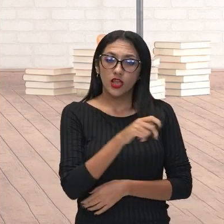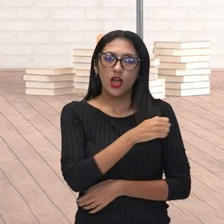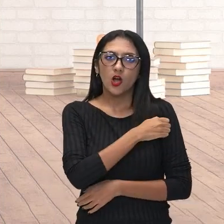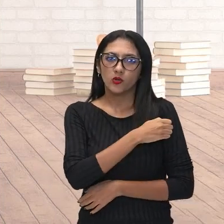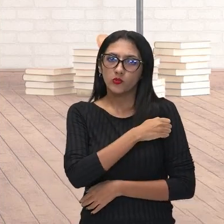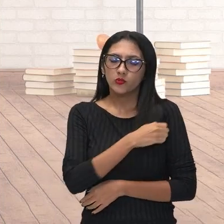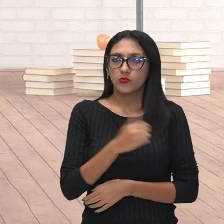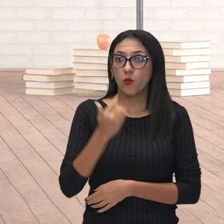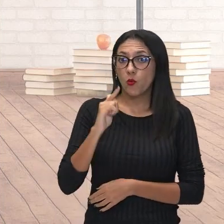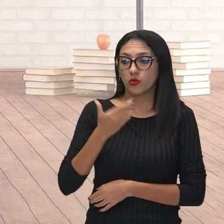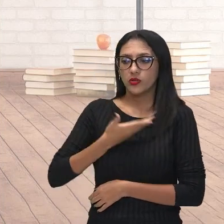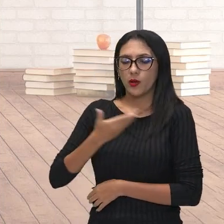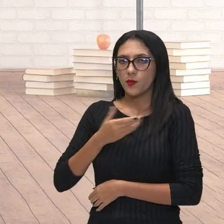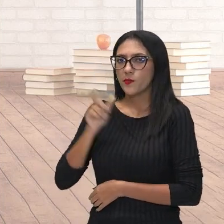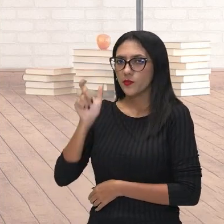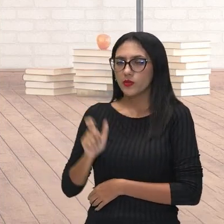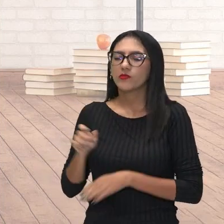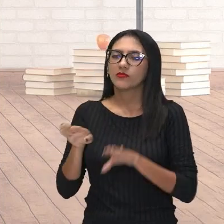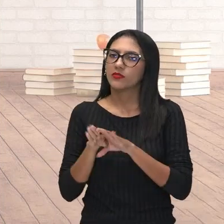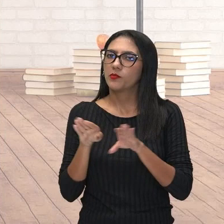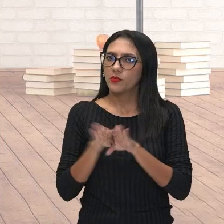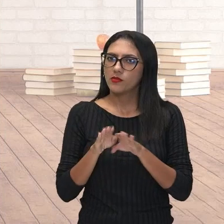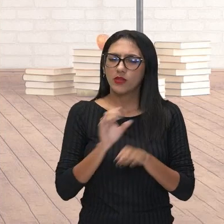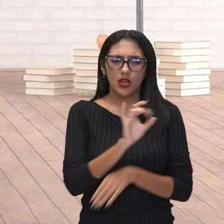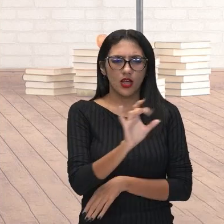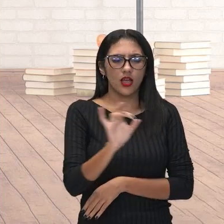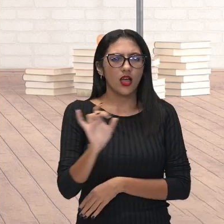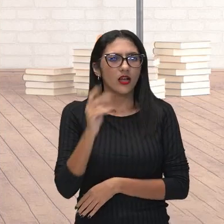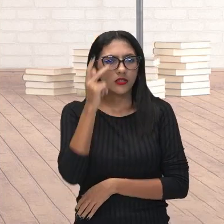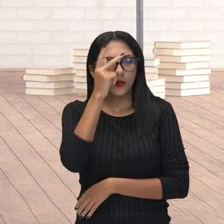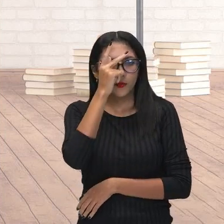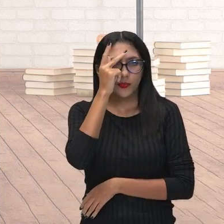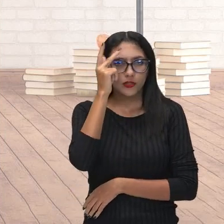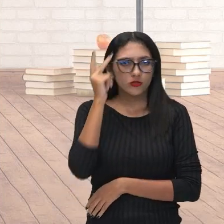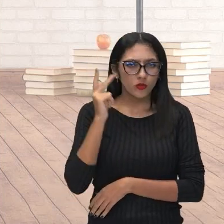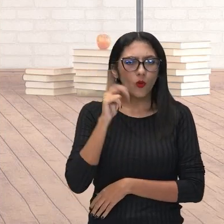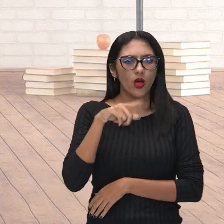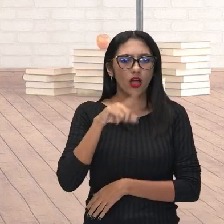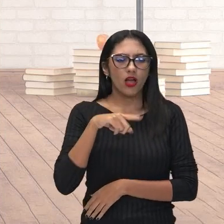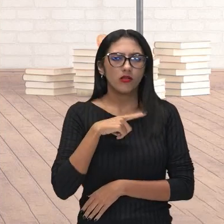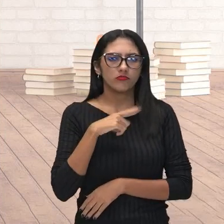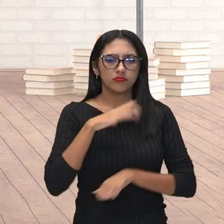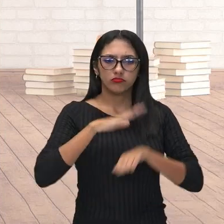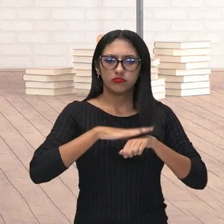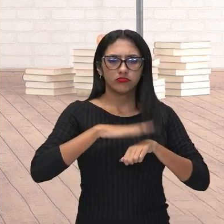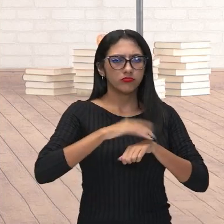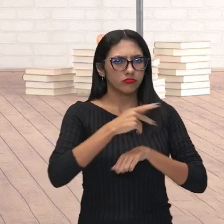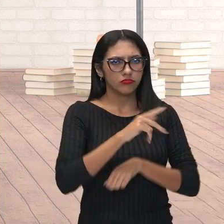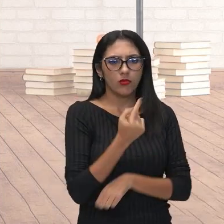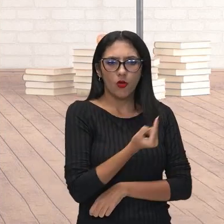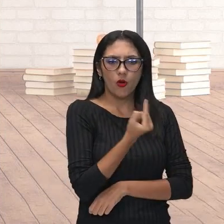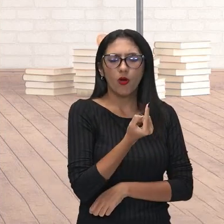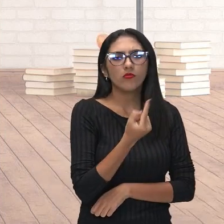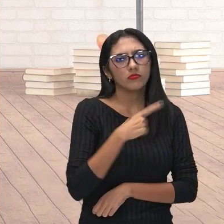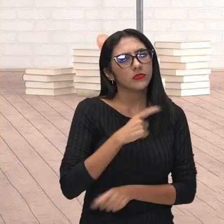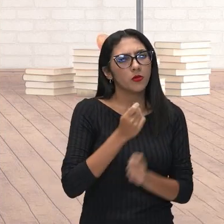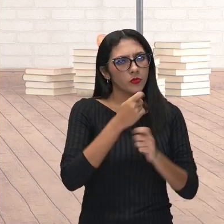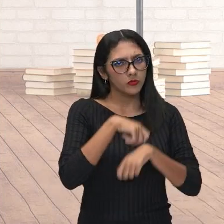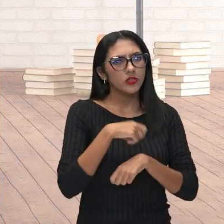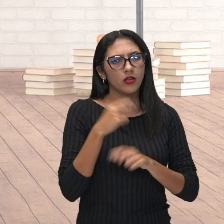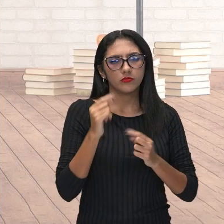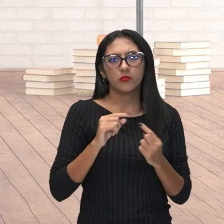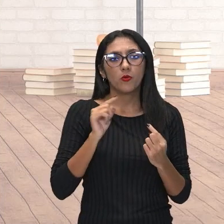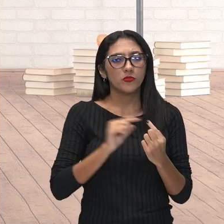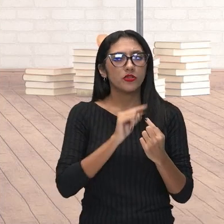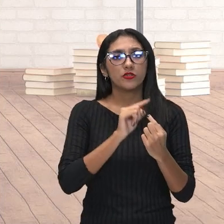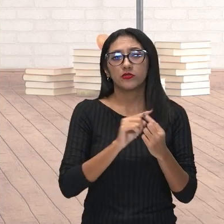vida, o colega tem outro projeto de vida. Cada pessoa, por ser um ser individual, ele tem um projeto de vida.